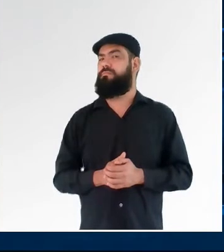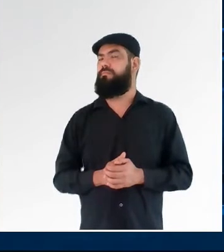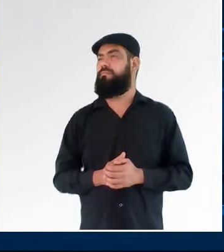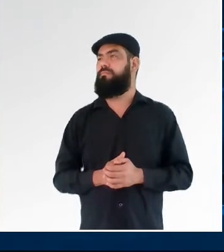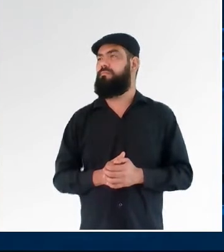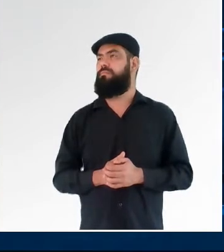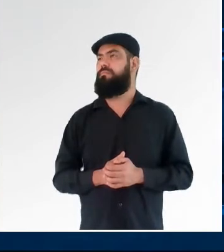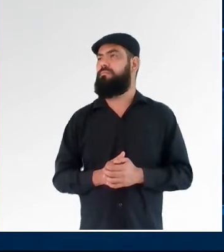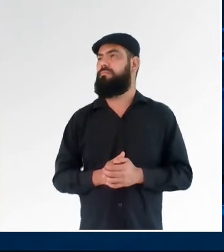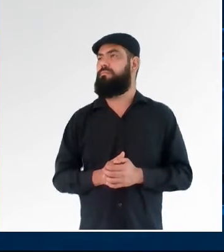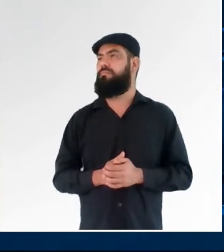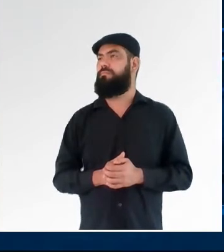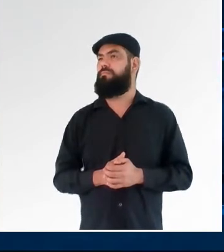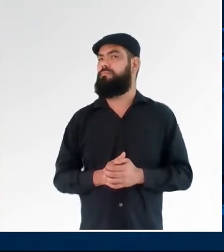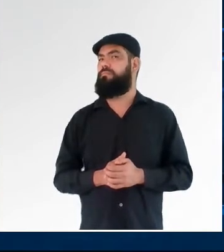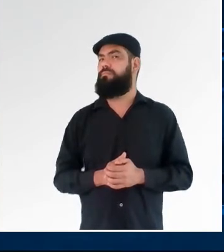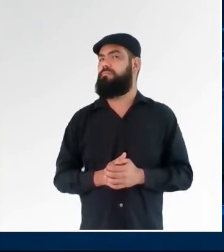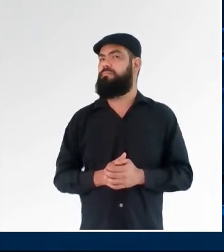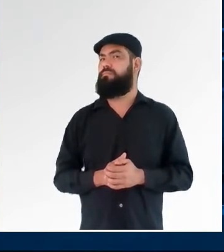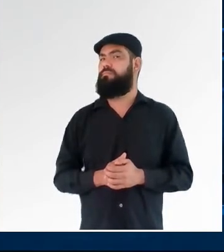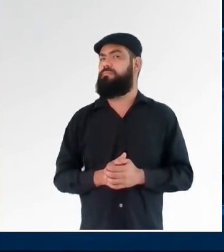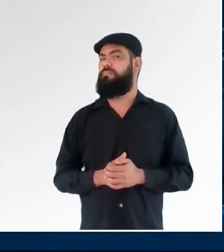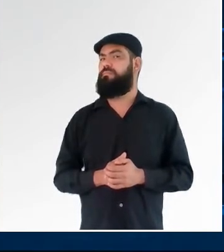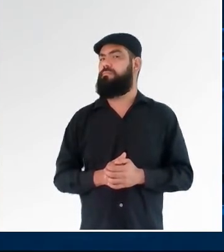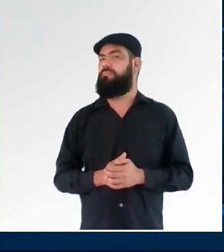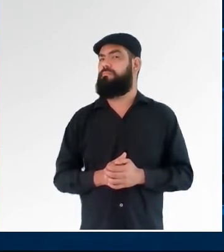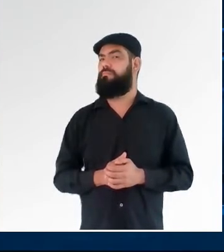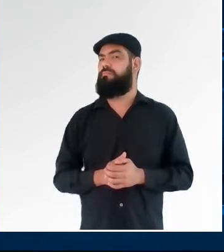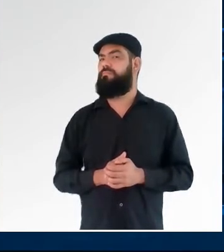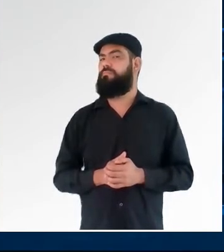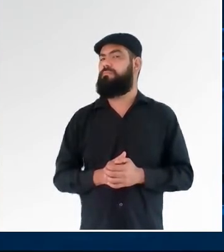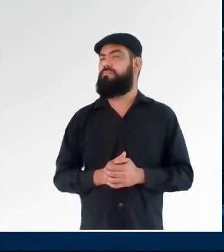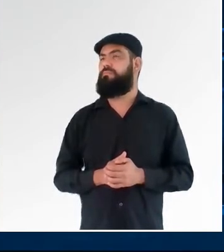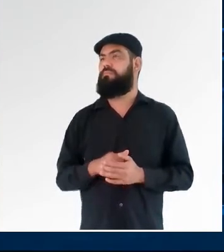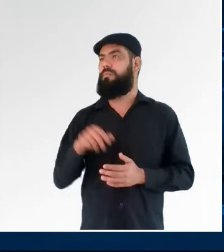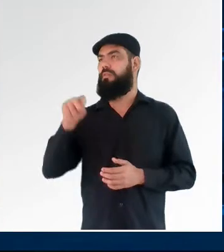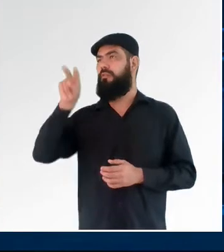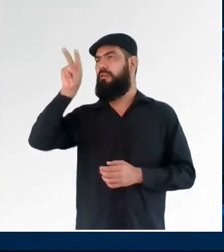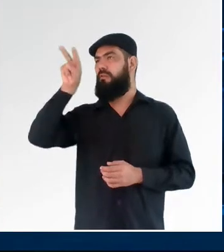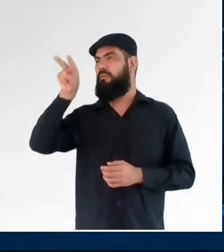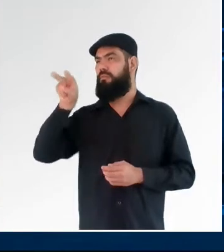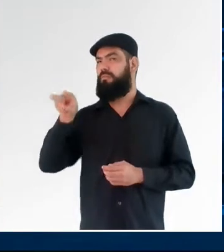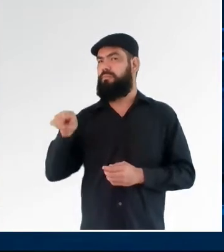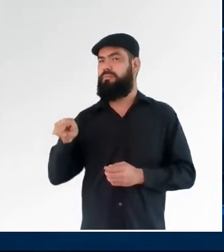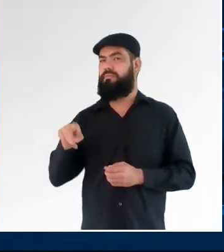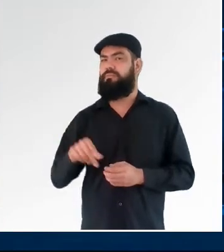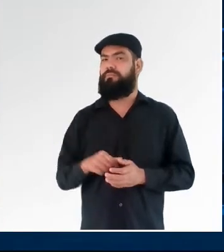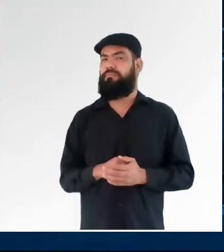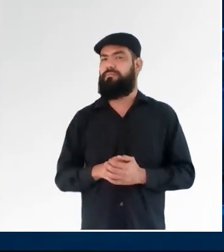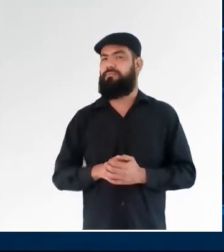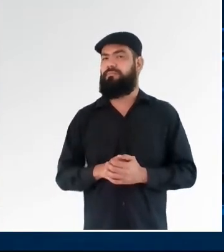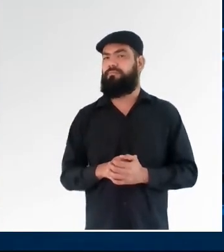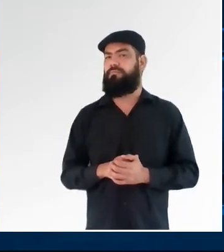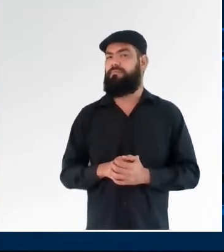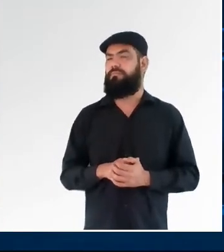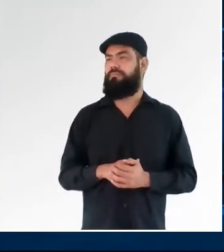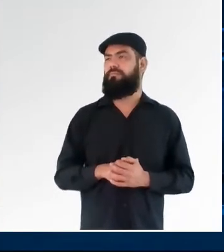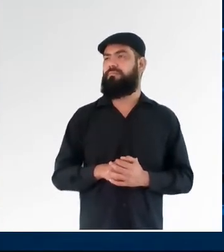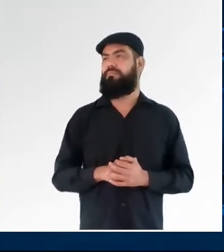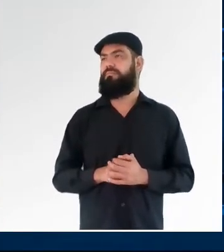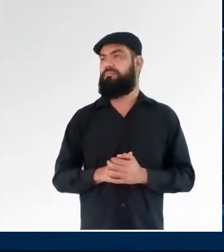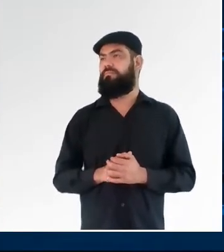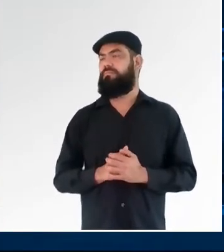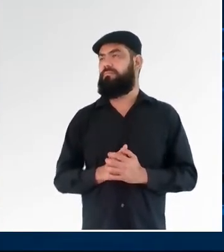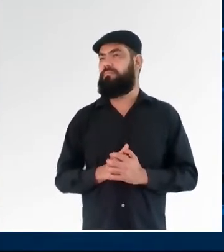para comprar uma panela. Um dia, um deles, policial, atirou na mulher que caiu sobre o caldeirão, deixando todos